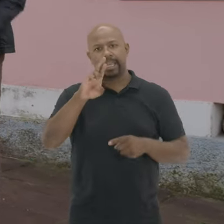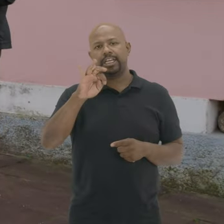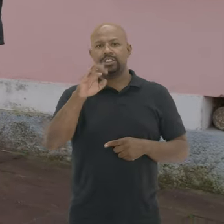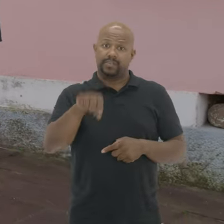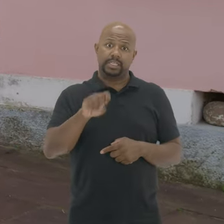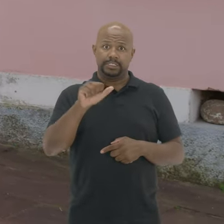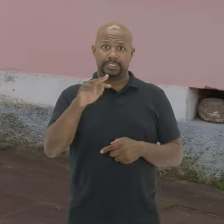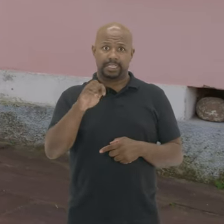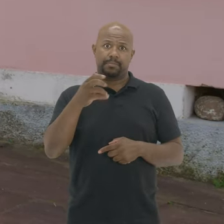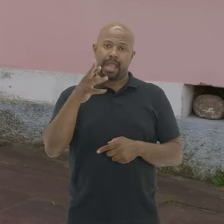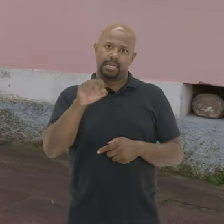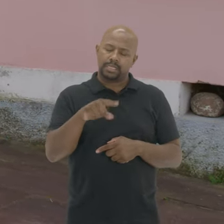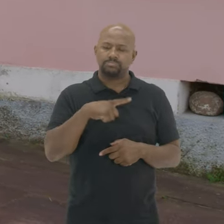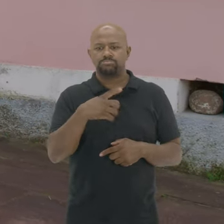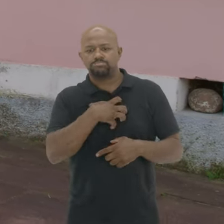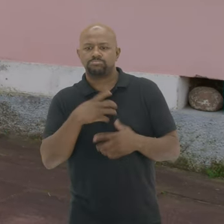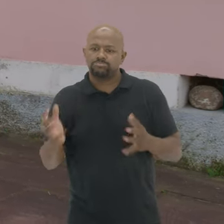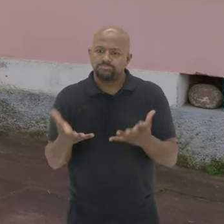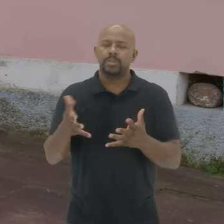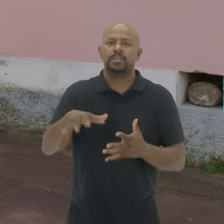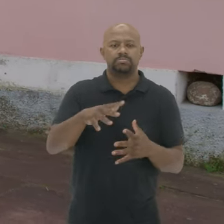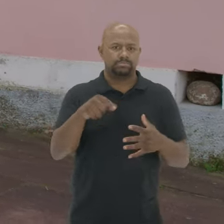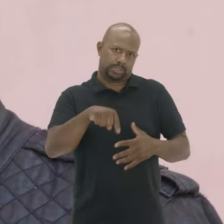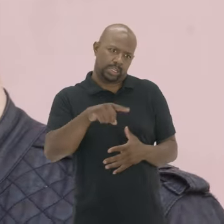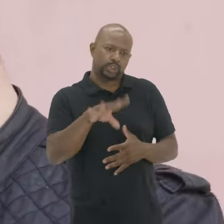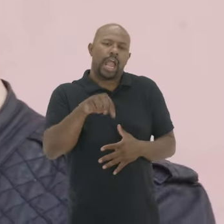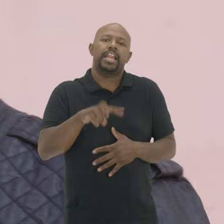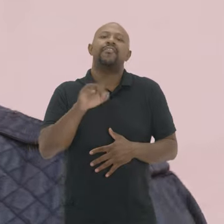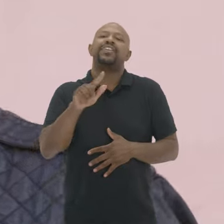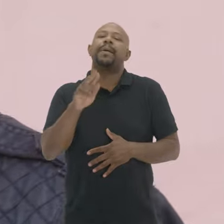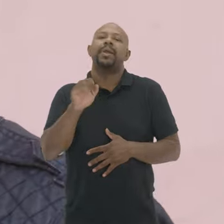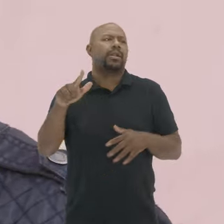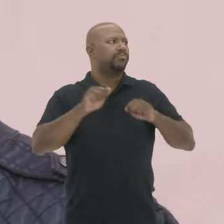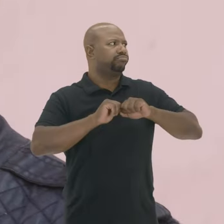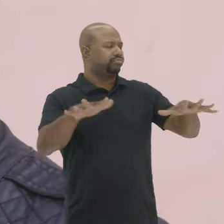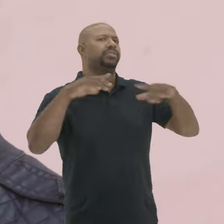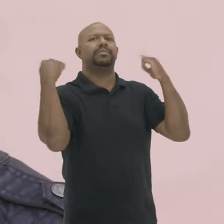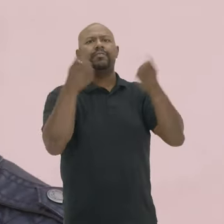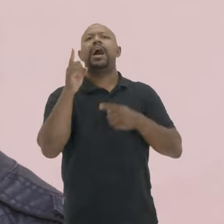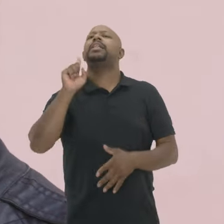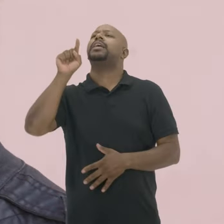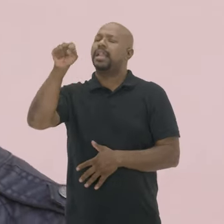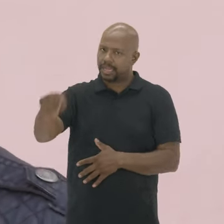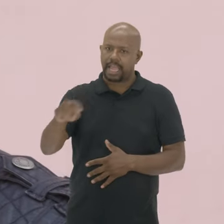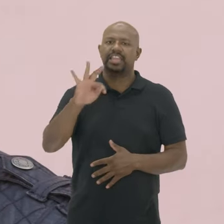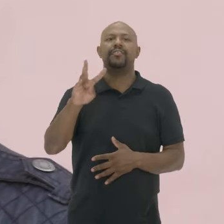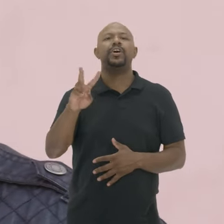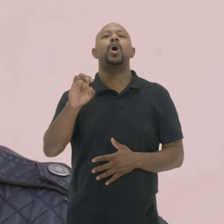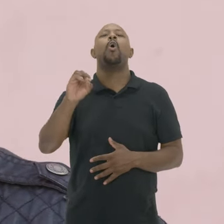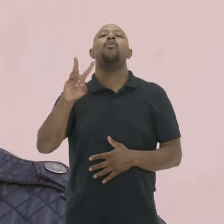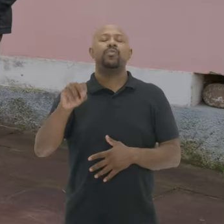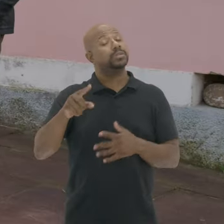Que agora Santa Maria está nessa vibe Da formação do distrito criativo Que não é só aqui na Vila Belga Se espalha, vai maior Vai chegar lá na TV